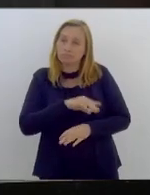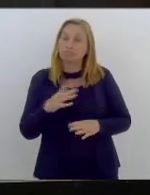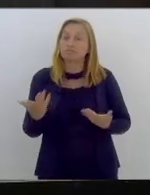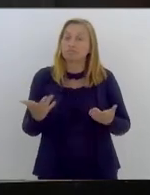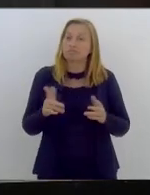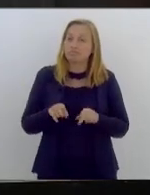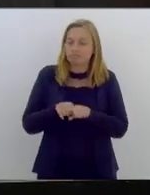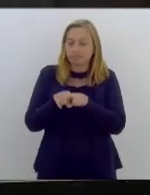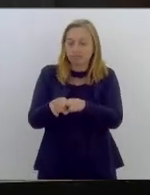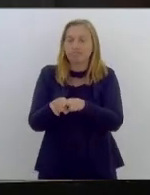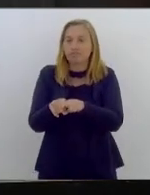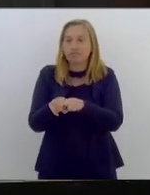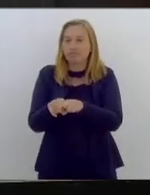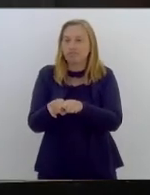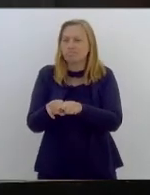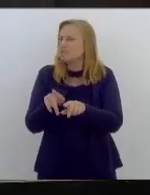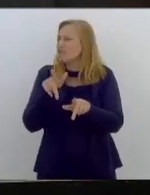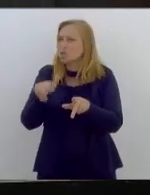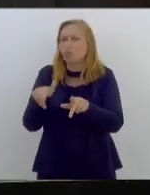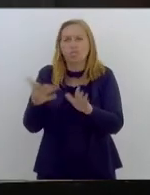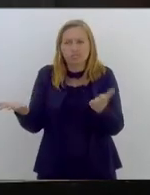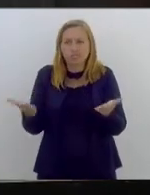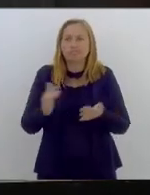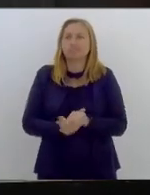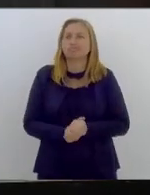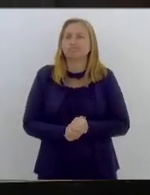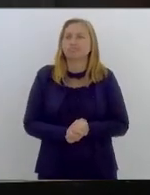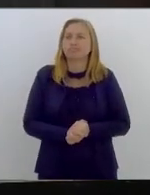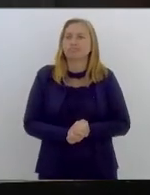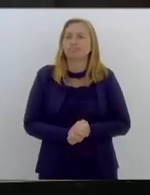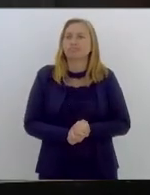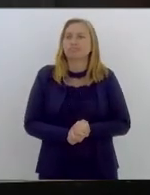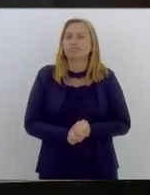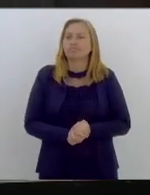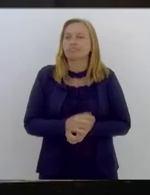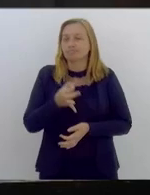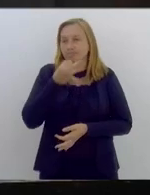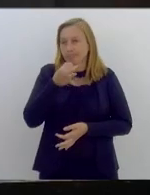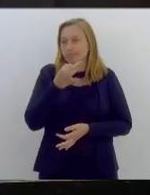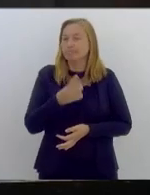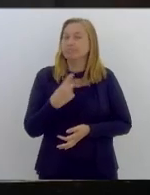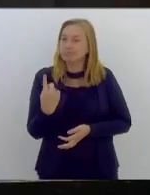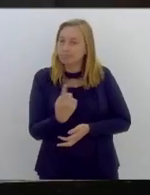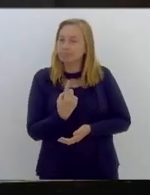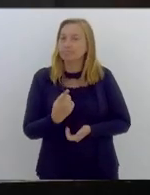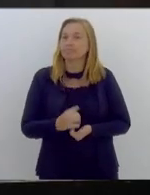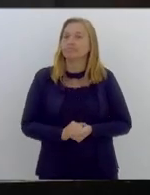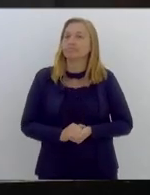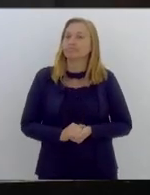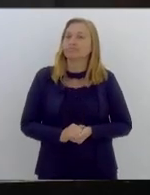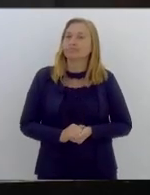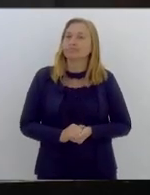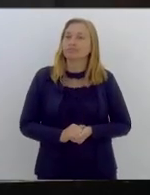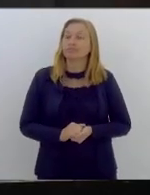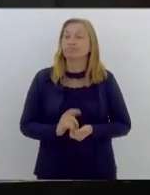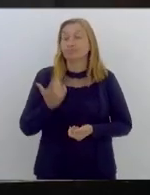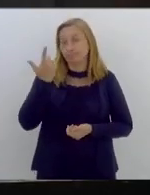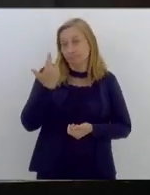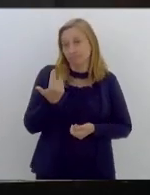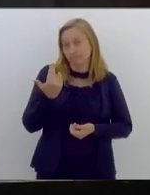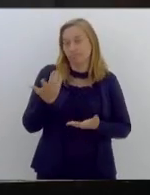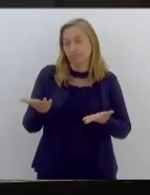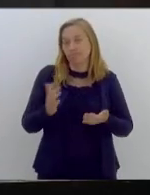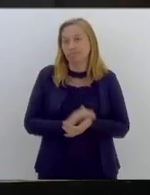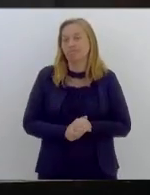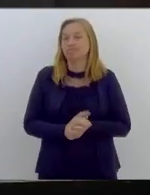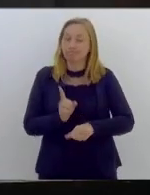fica na regra geral do funcionalismo público. É essa a posição que nós temos em comum. Mas vamos dar